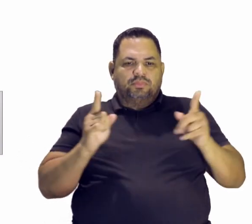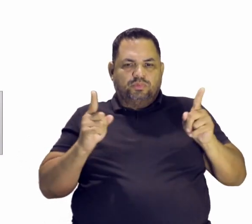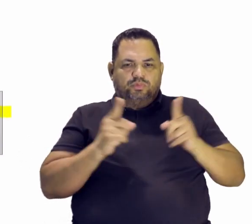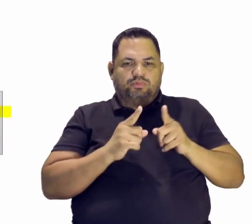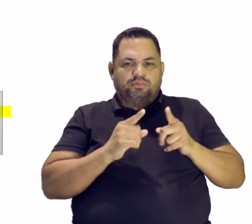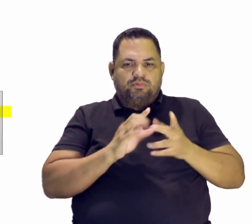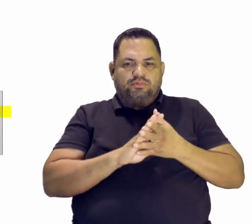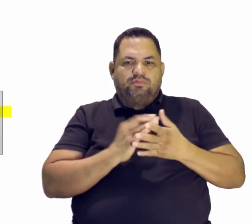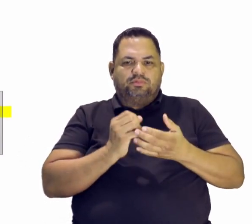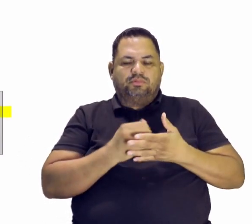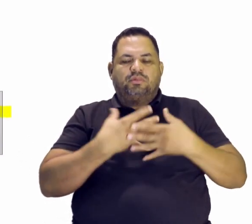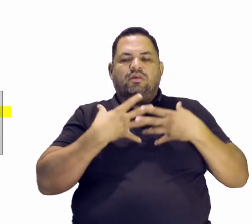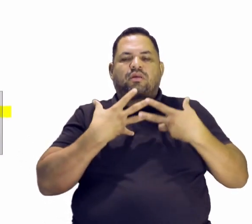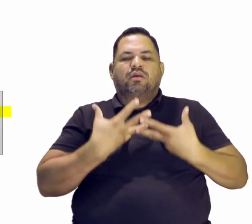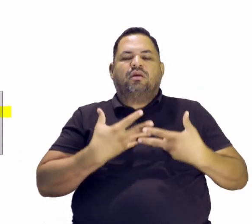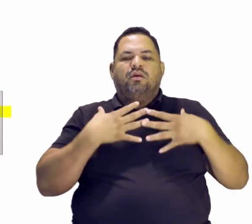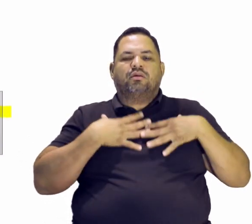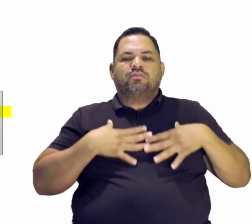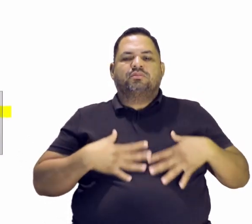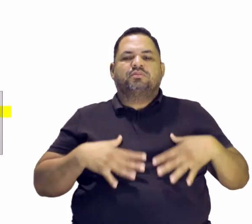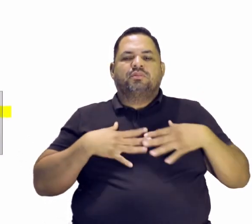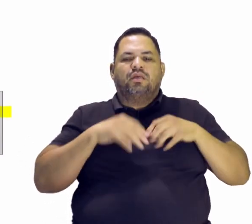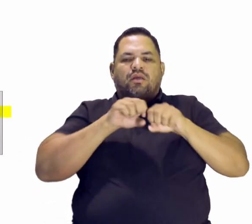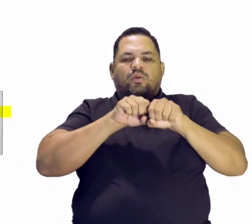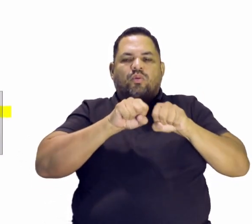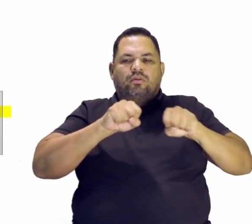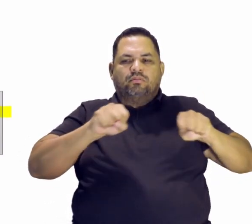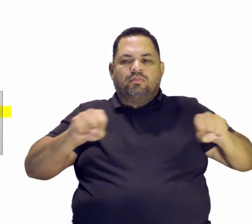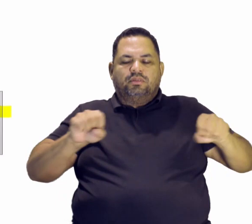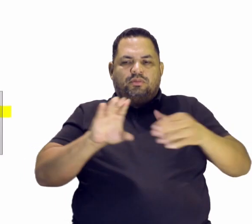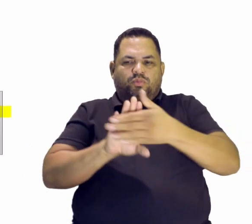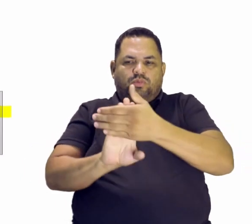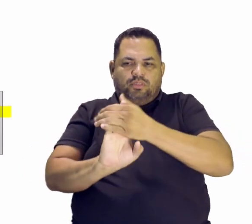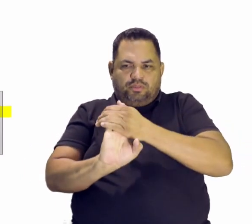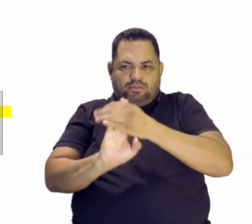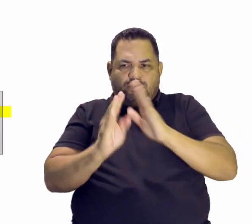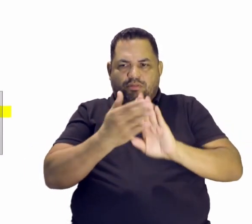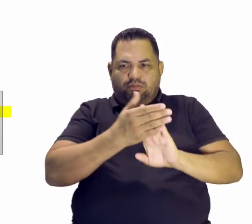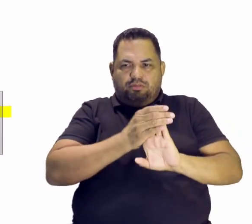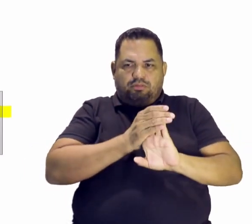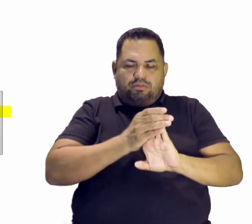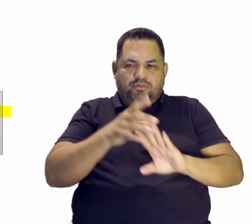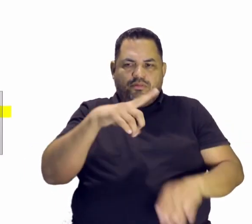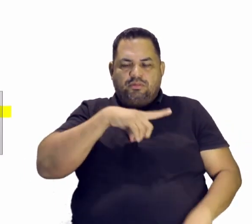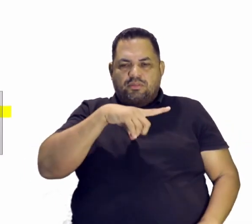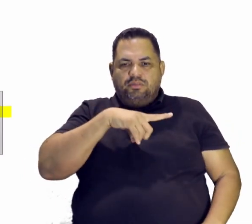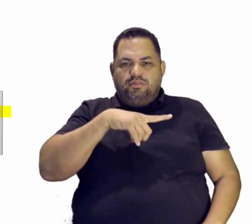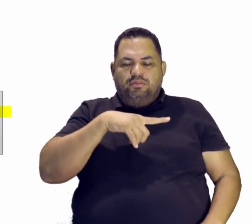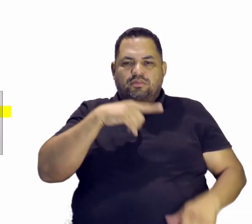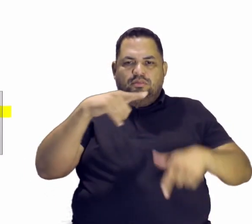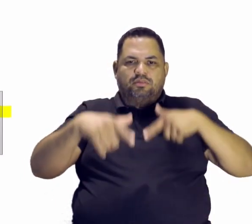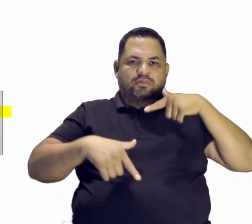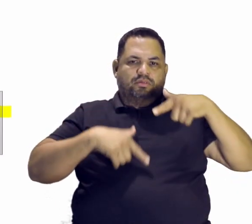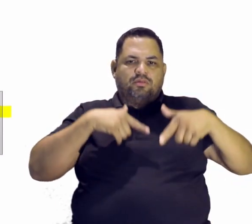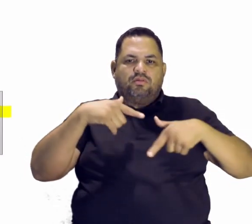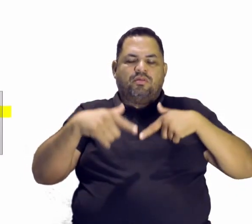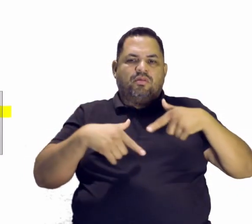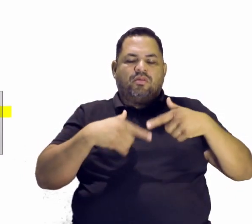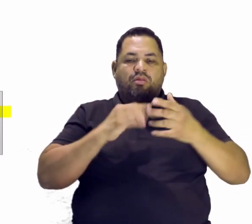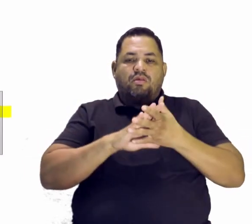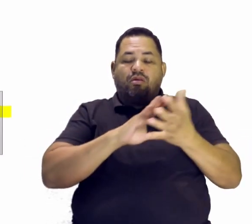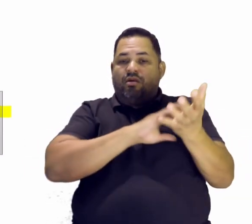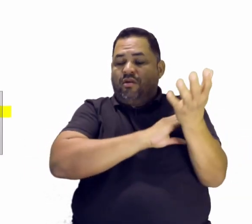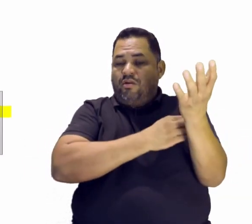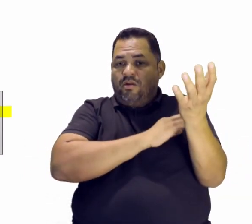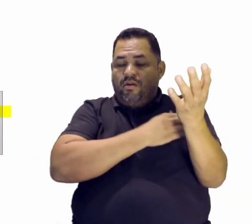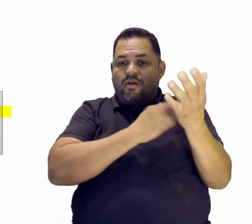a fase de relaxamento, que a gente chama de alongamento, certo? E aí, nós temos aí o trabalho desse nosso músculo,